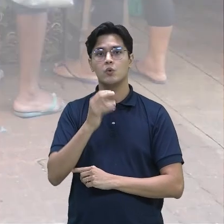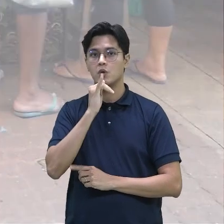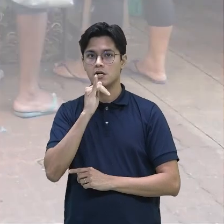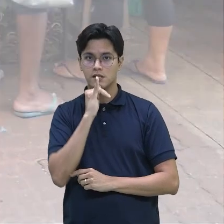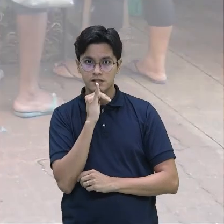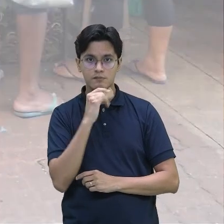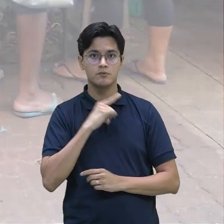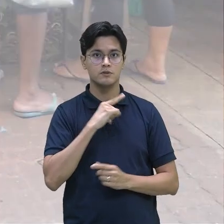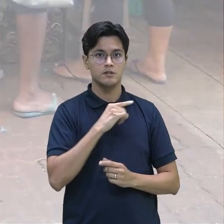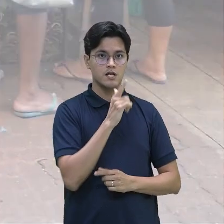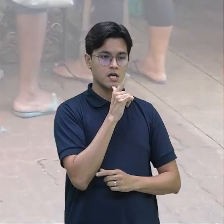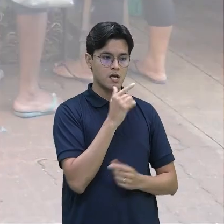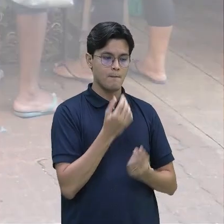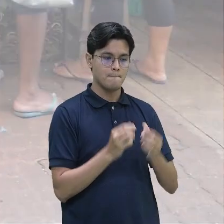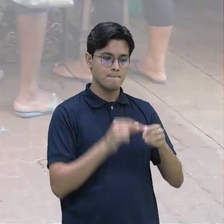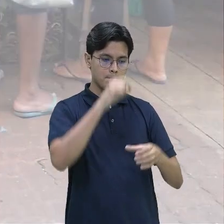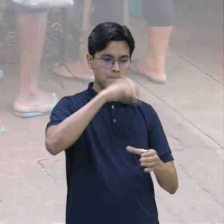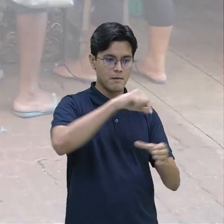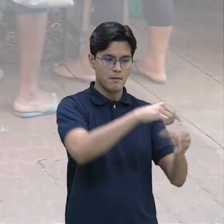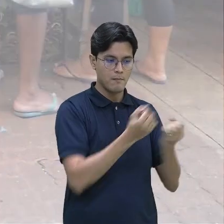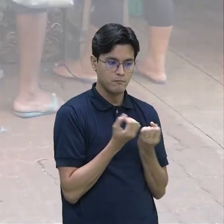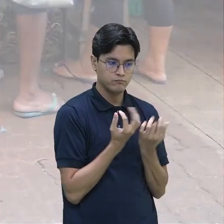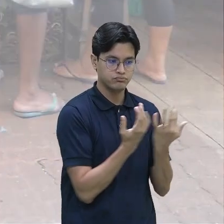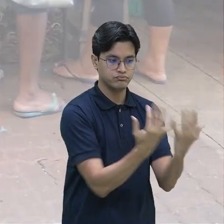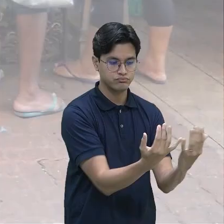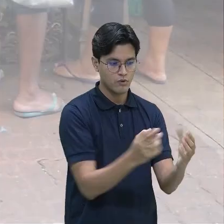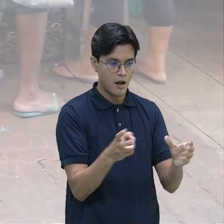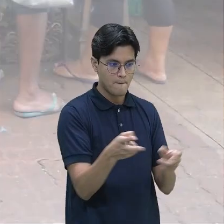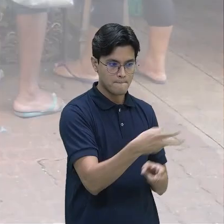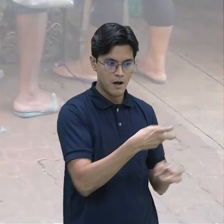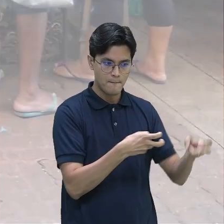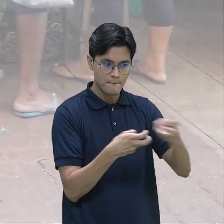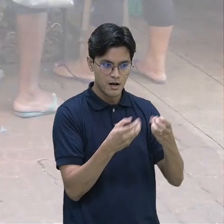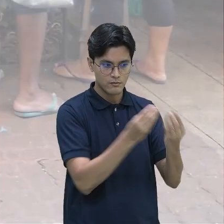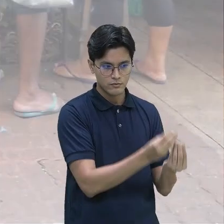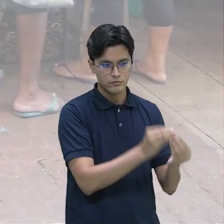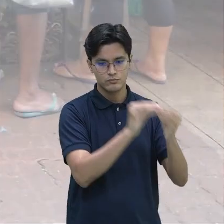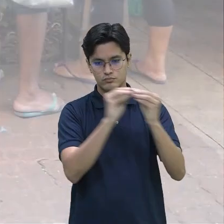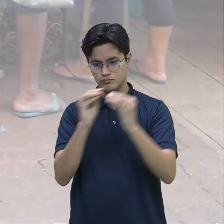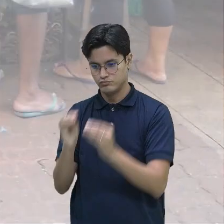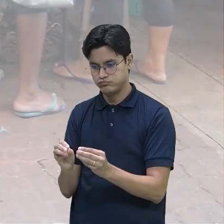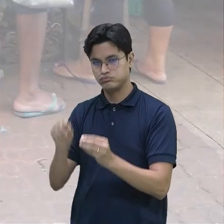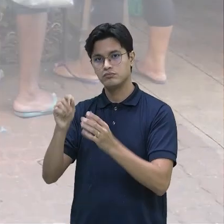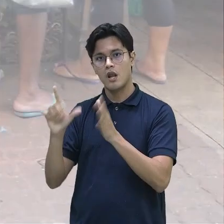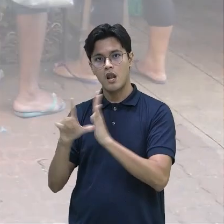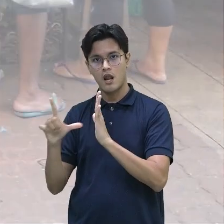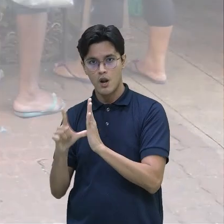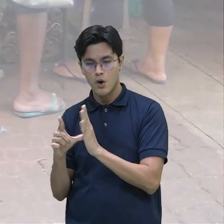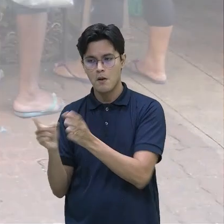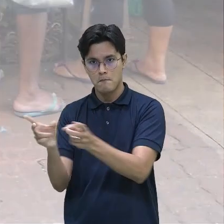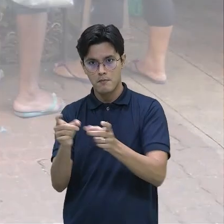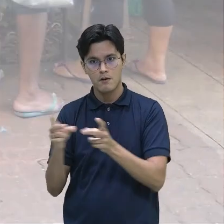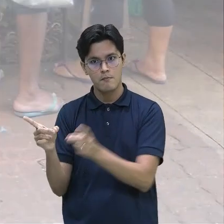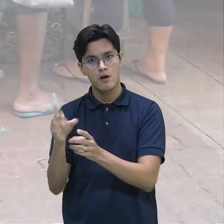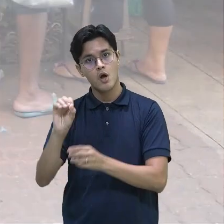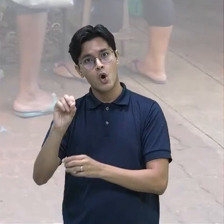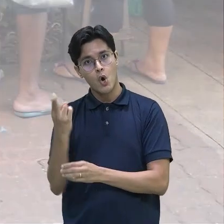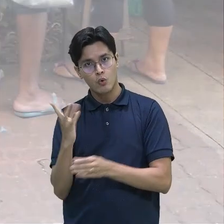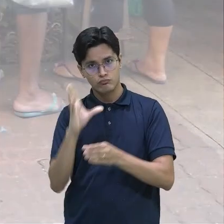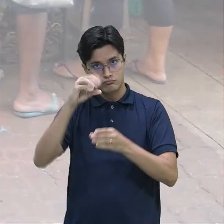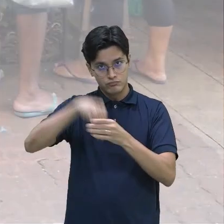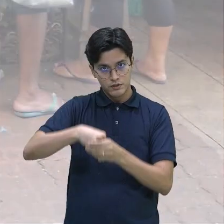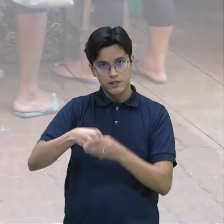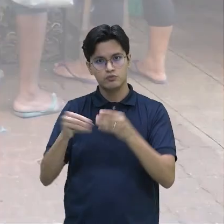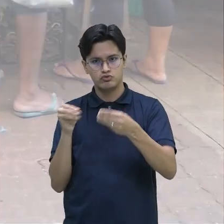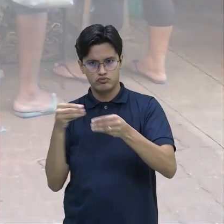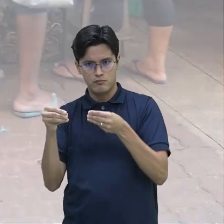sendo vendida, ou que está ali naqueles frascos pequenos, ou num saquinho, como vocês podem ver aqui, nessa